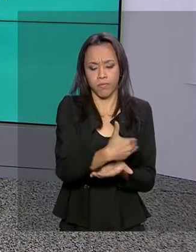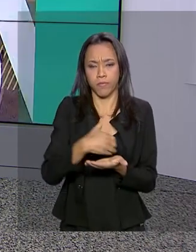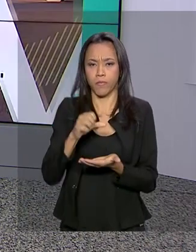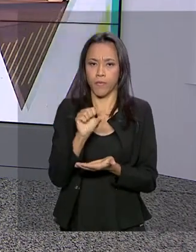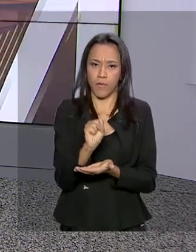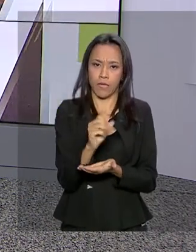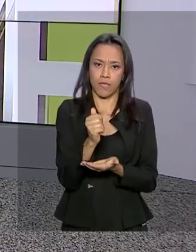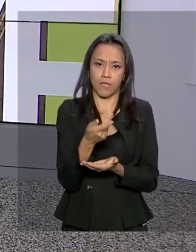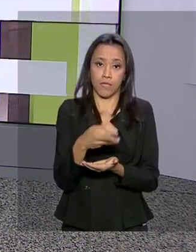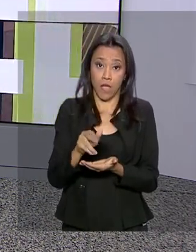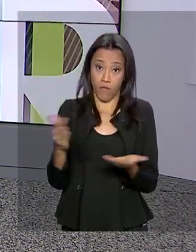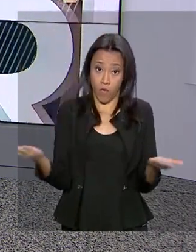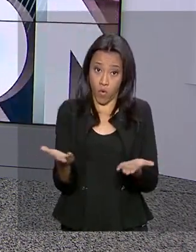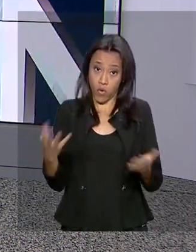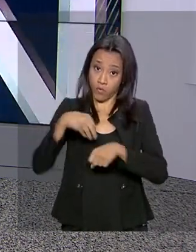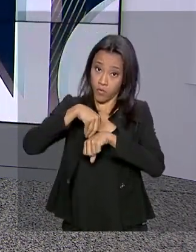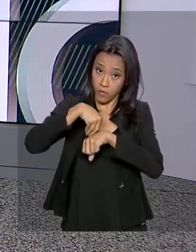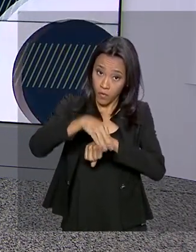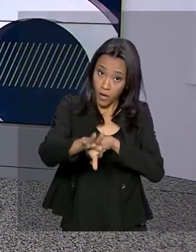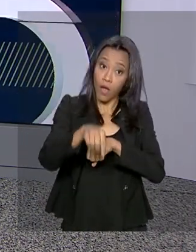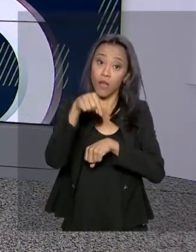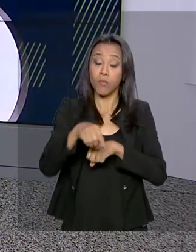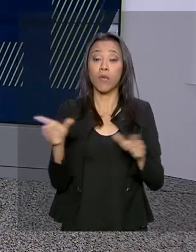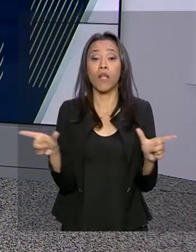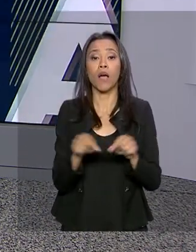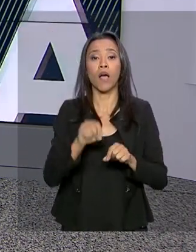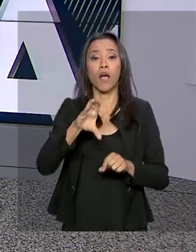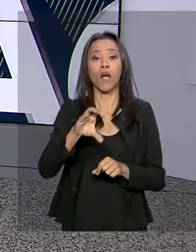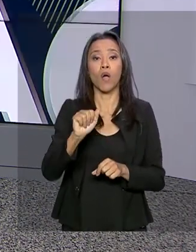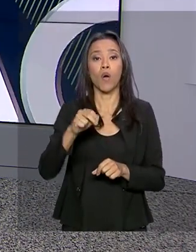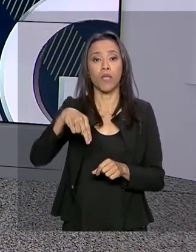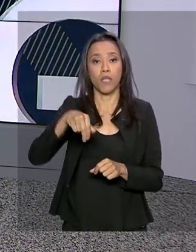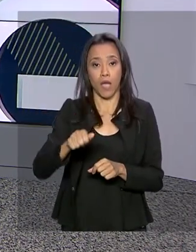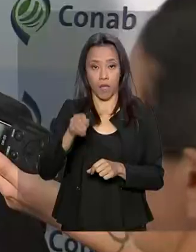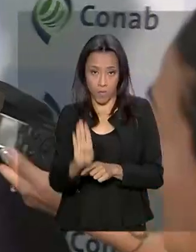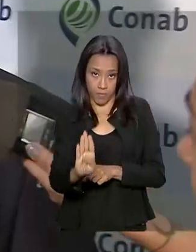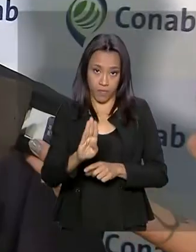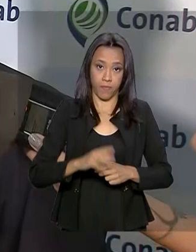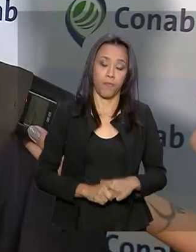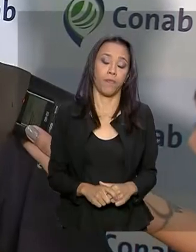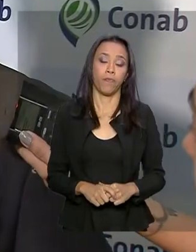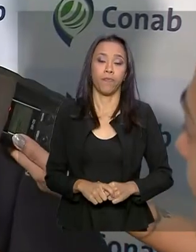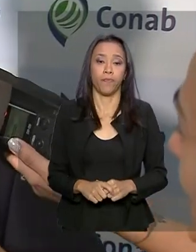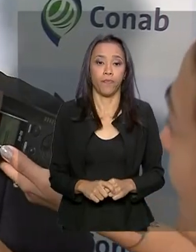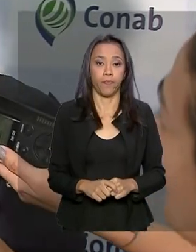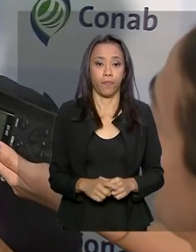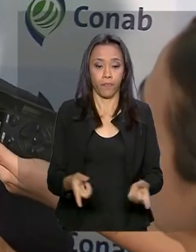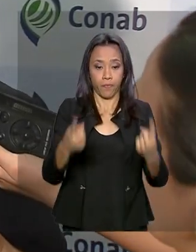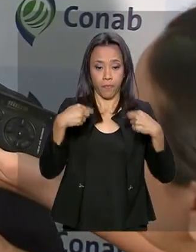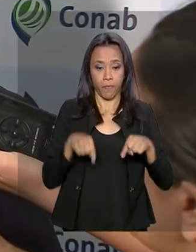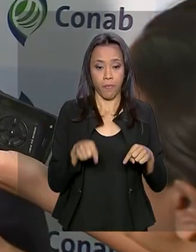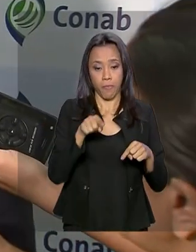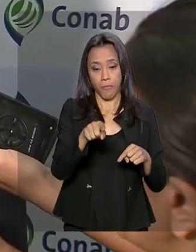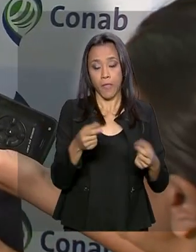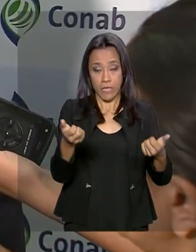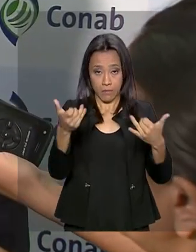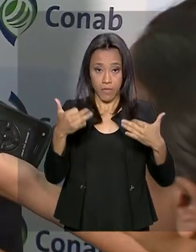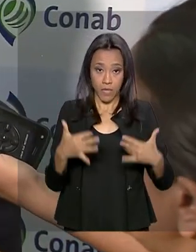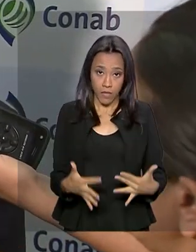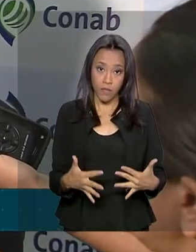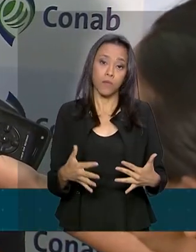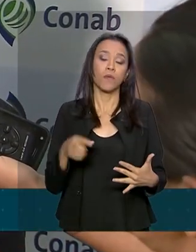foram divulgados hoje pela Companhia Nacional de Abastecimento, a Conab. Foi uma safra realmente